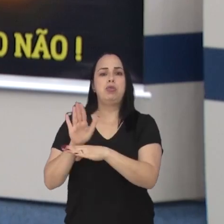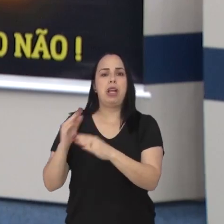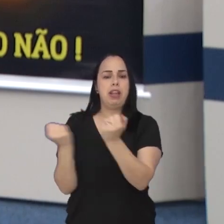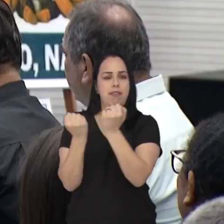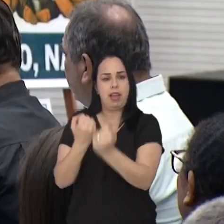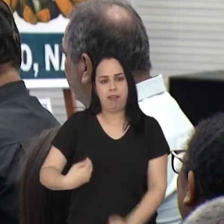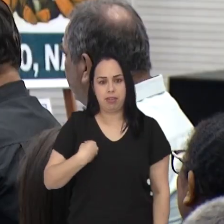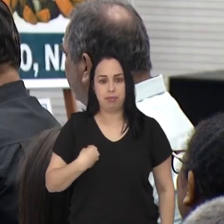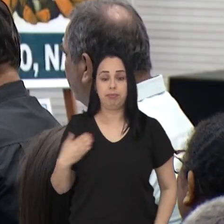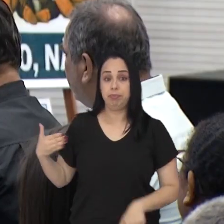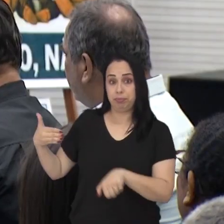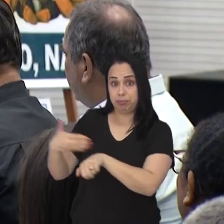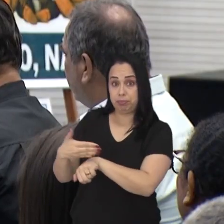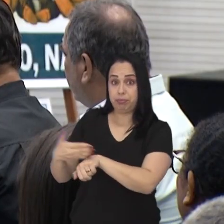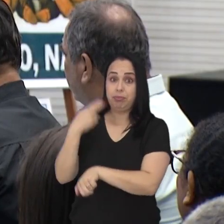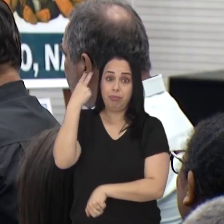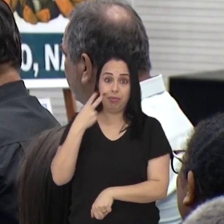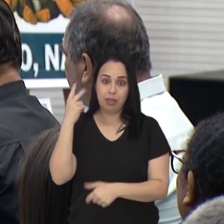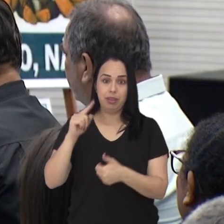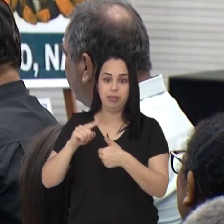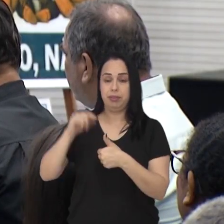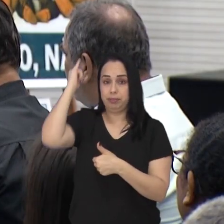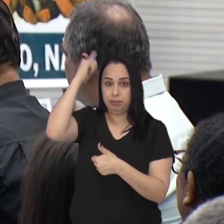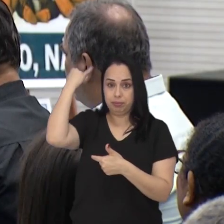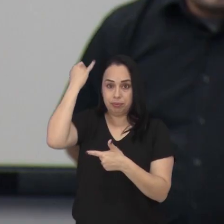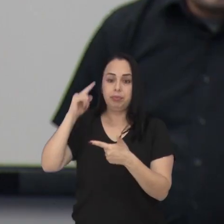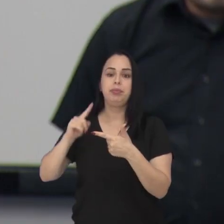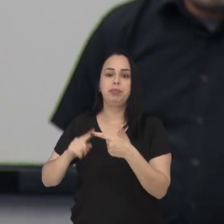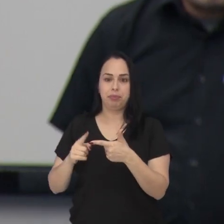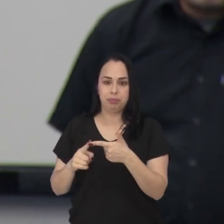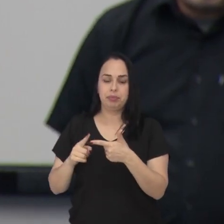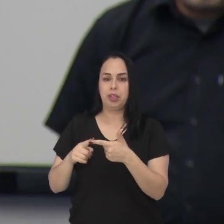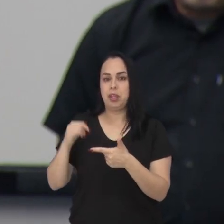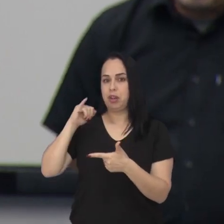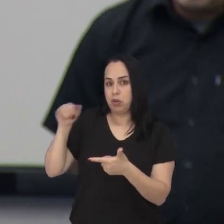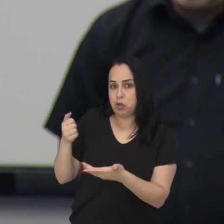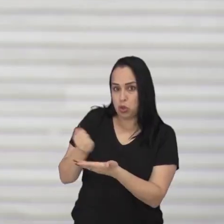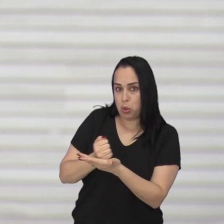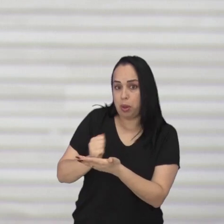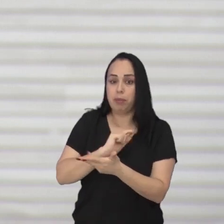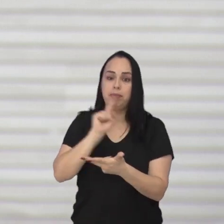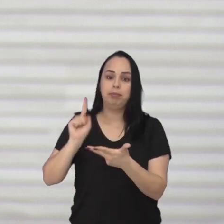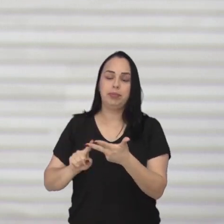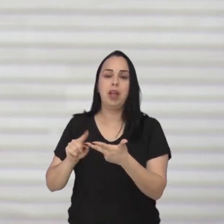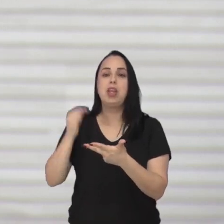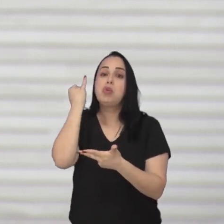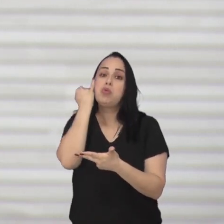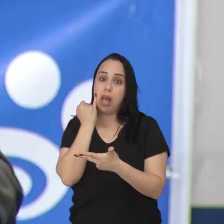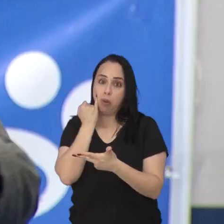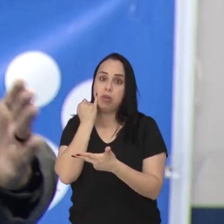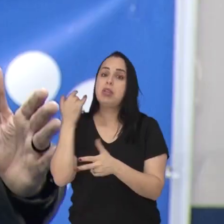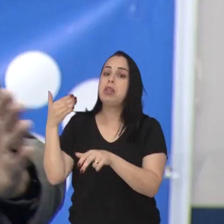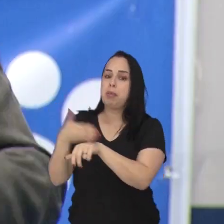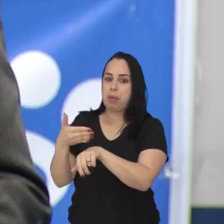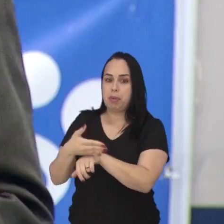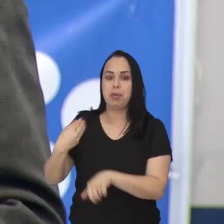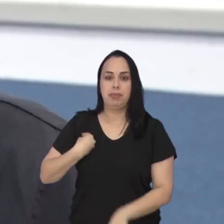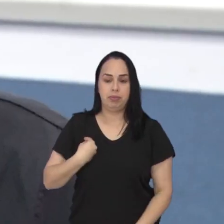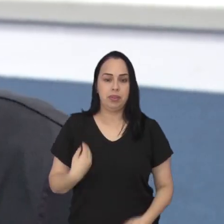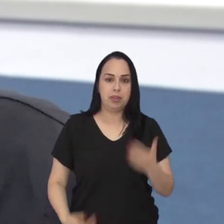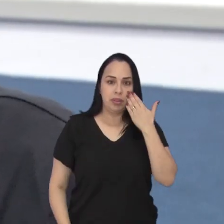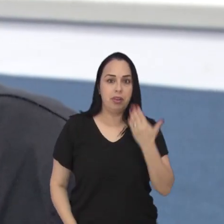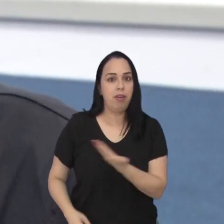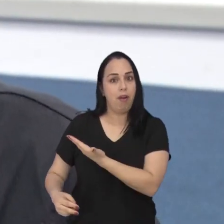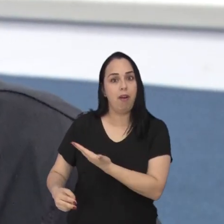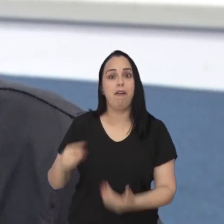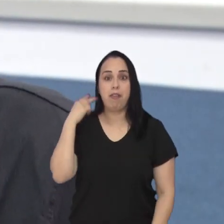favor da vida. Também estiveram presentes os vereadores Dr. José Cláudio, Júnior da Farmácia e Zé Luiz.